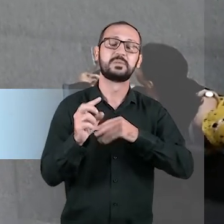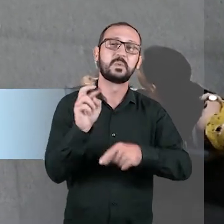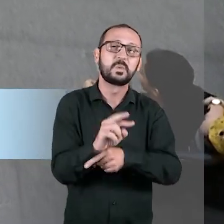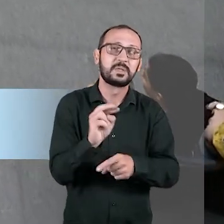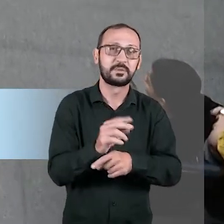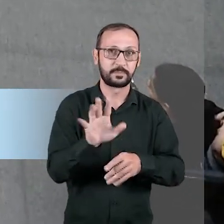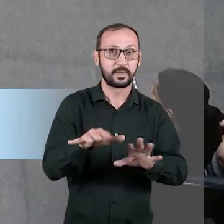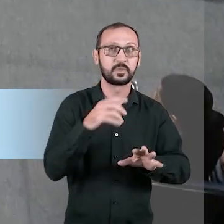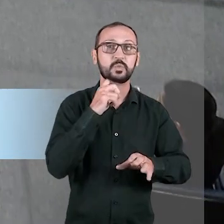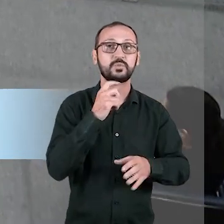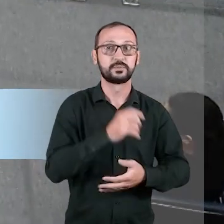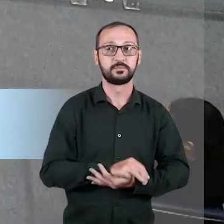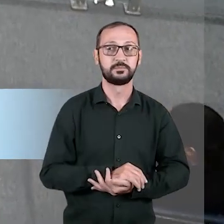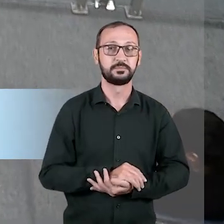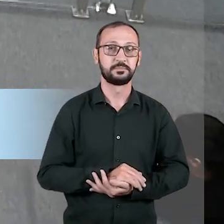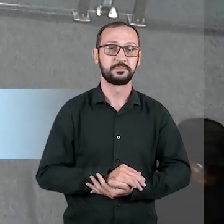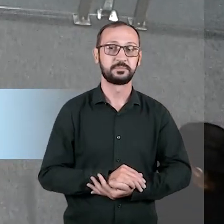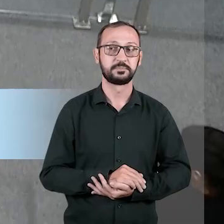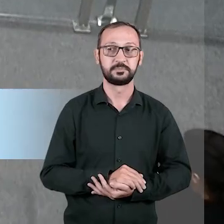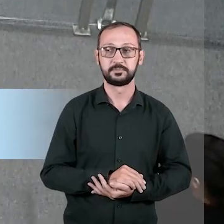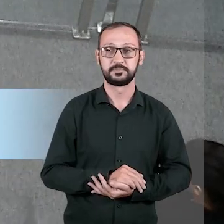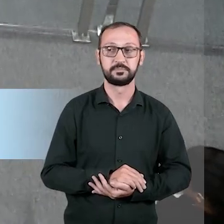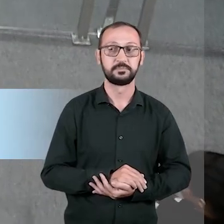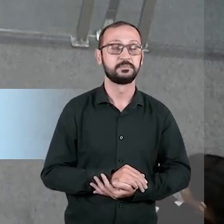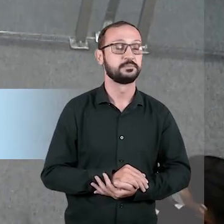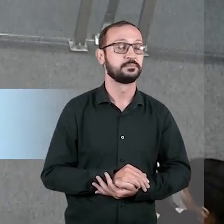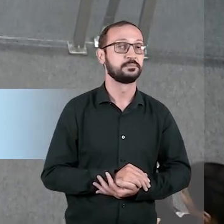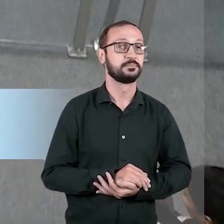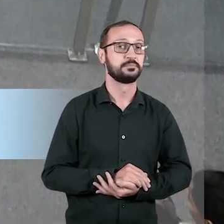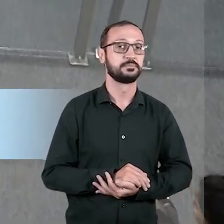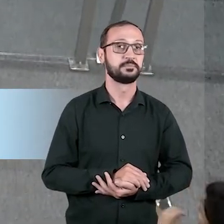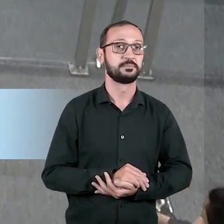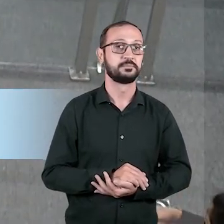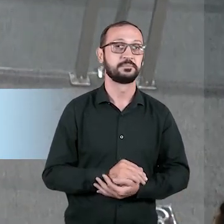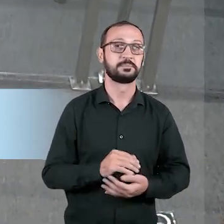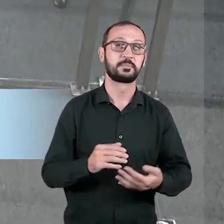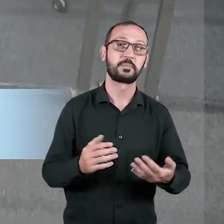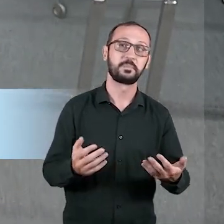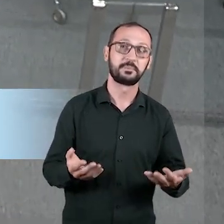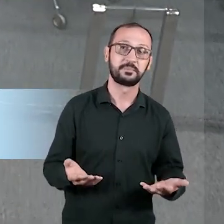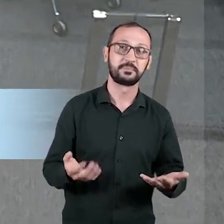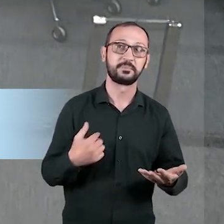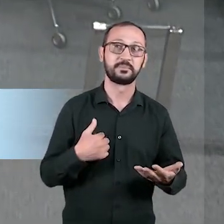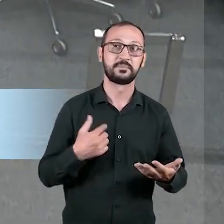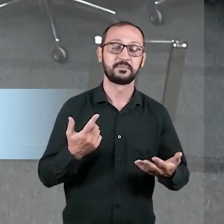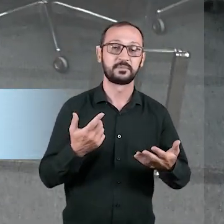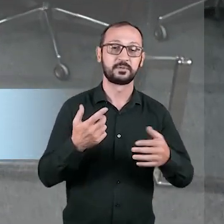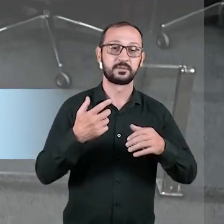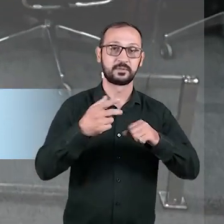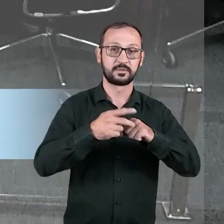Acho que minha dúvida é essa. Então,